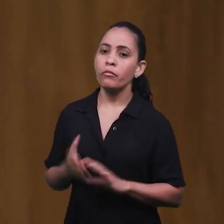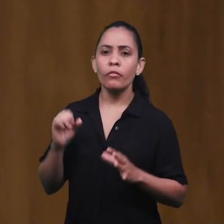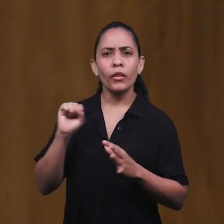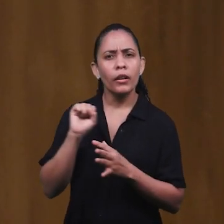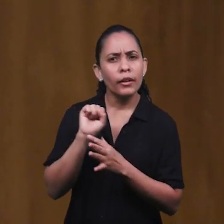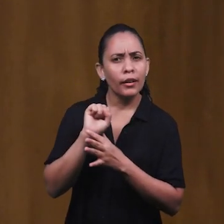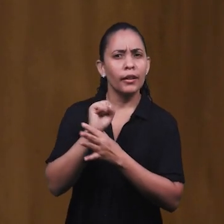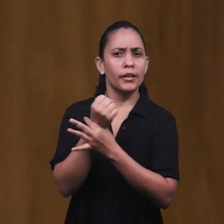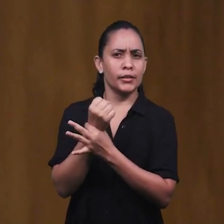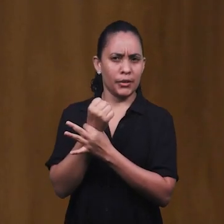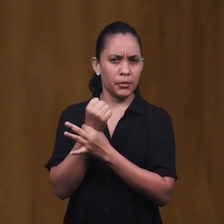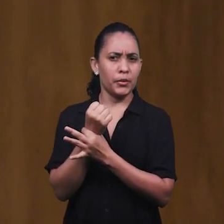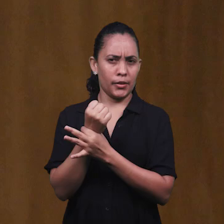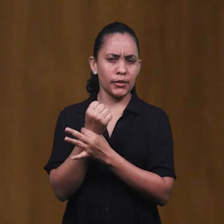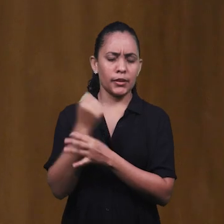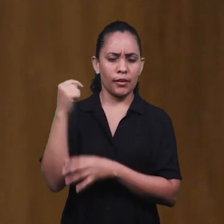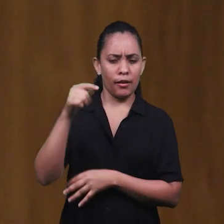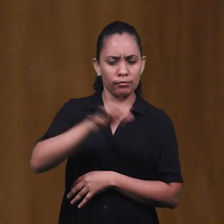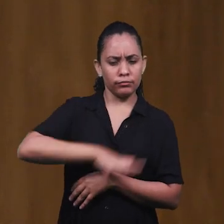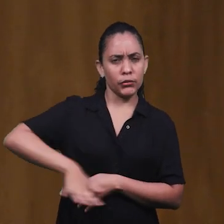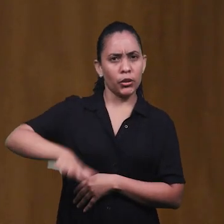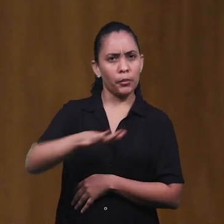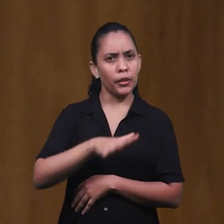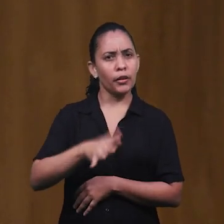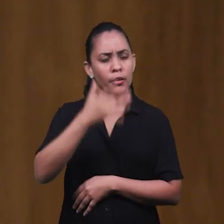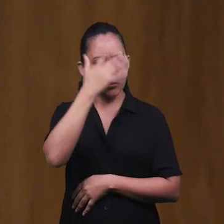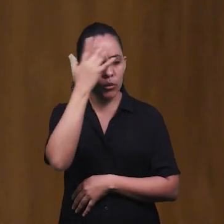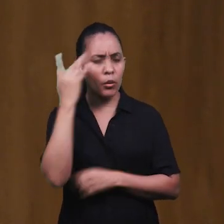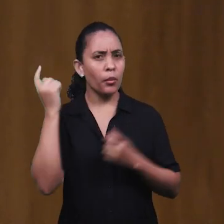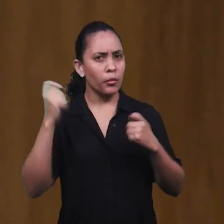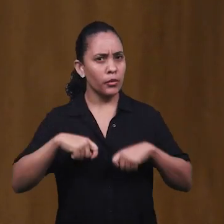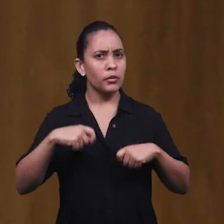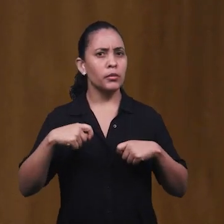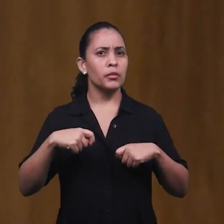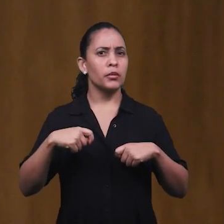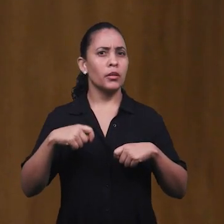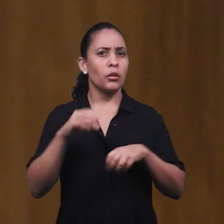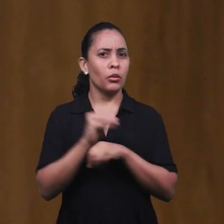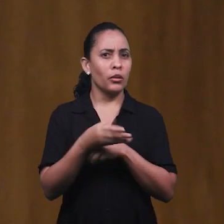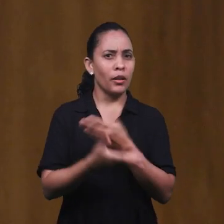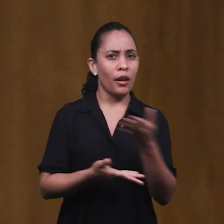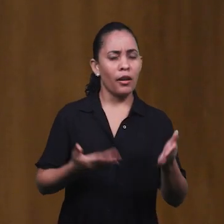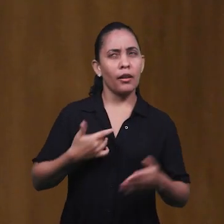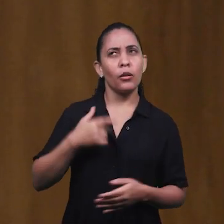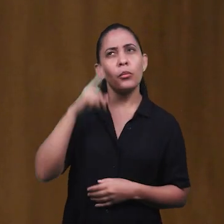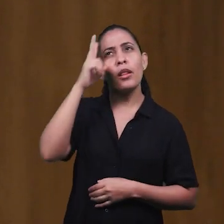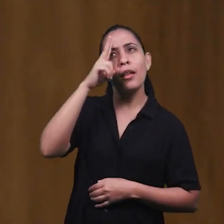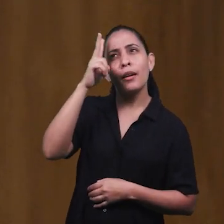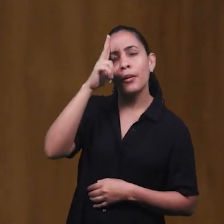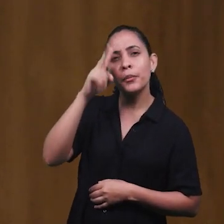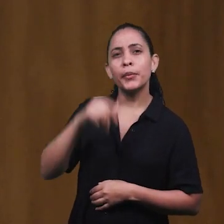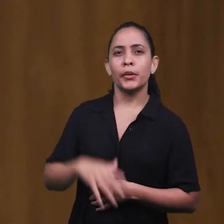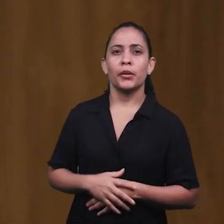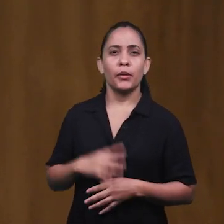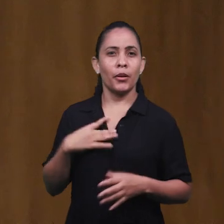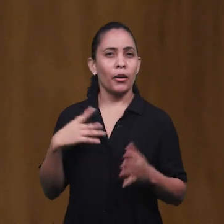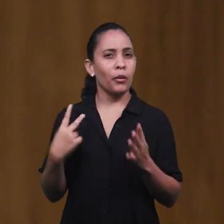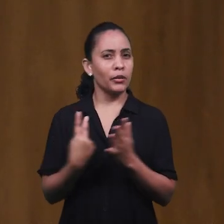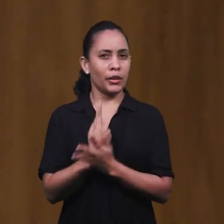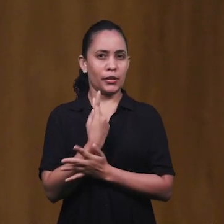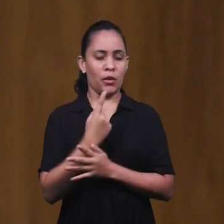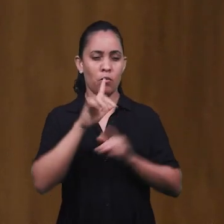segurança, né, condominial, a pessoa deve zelar por isso. Eu me recordo uma vez que surgiu